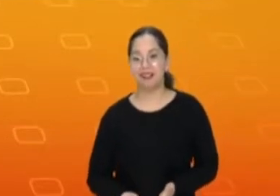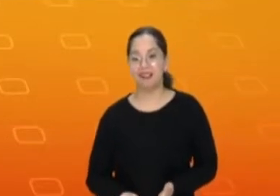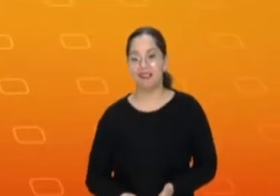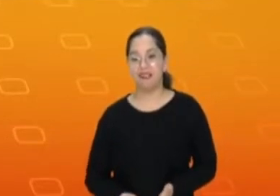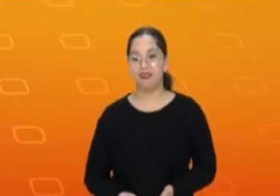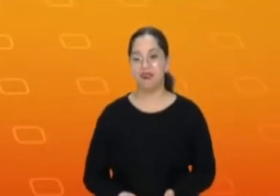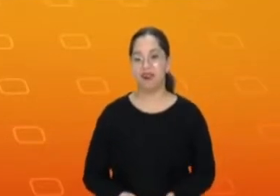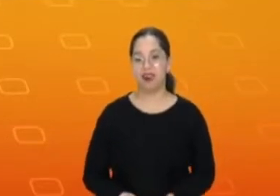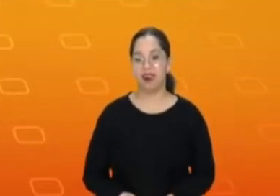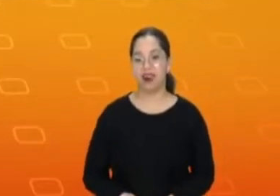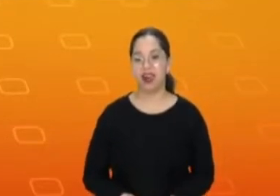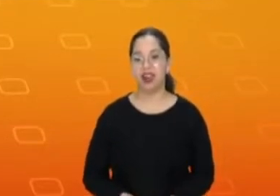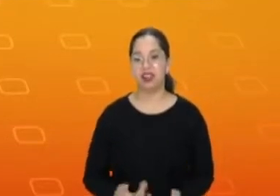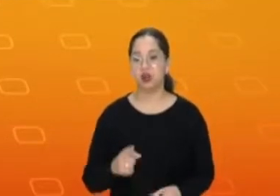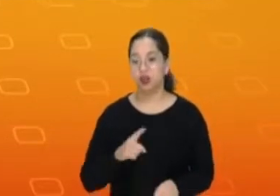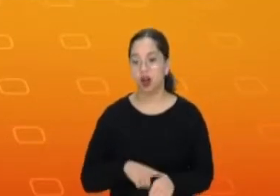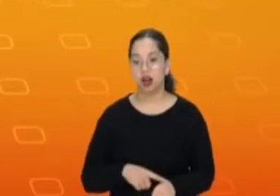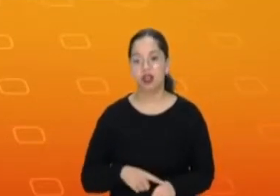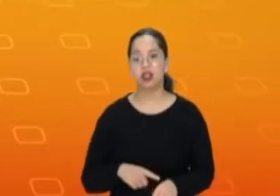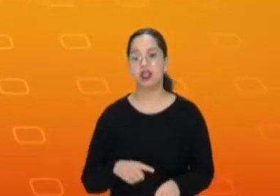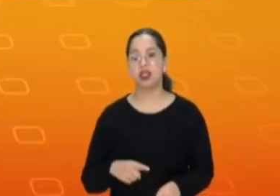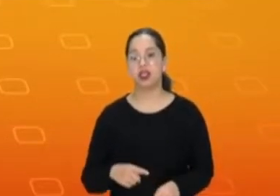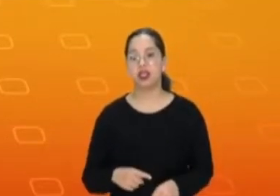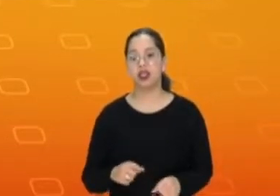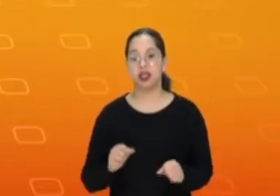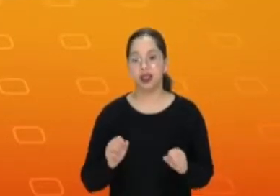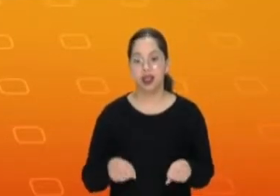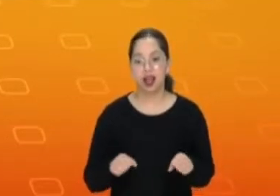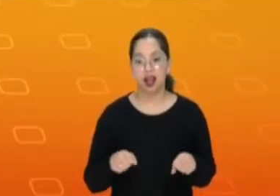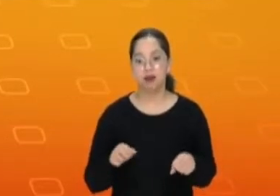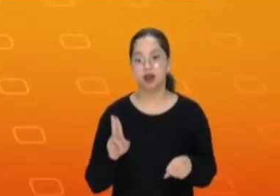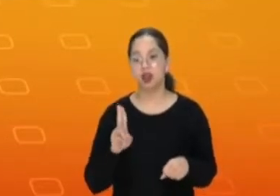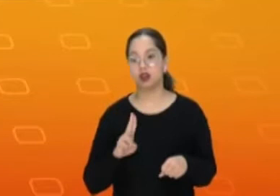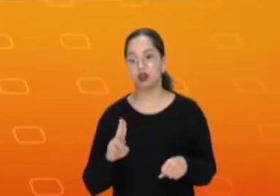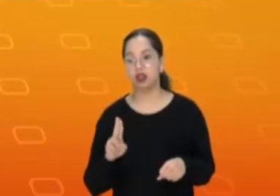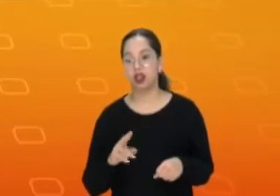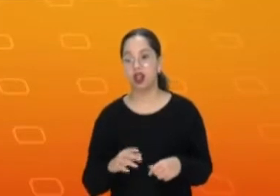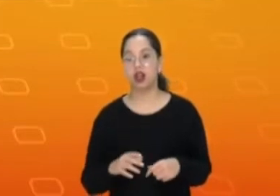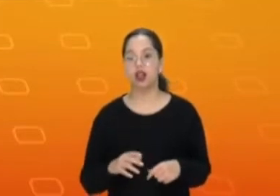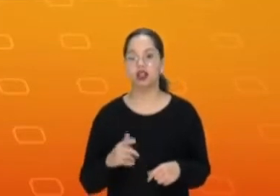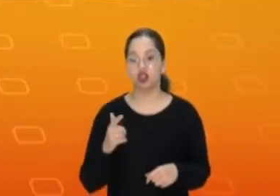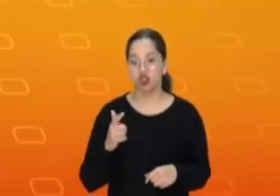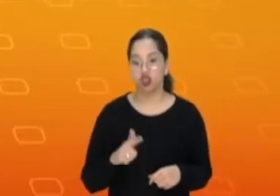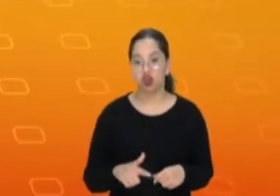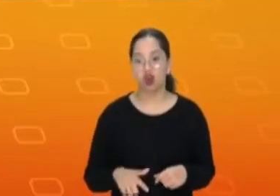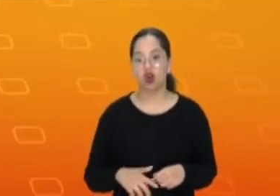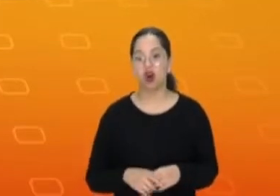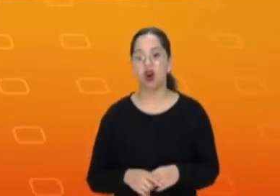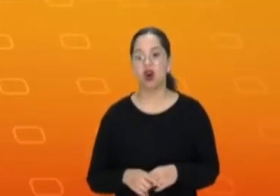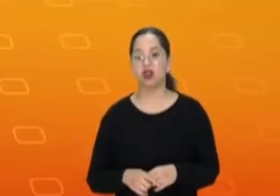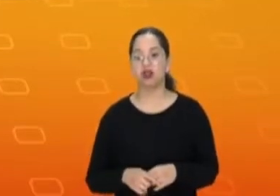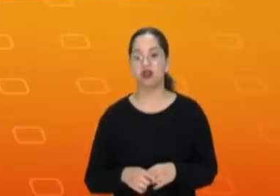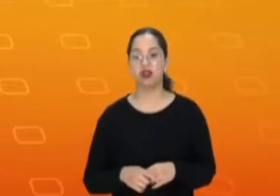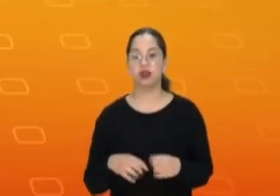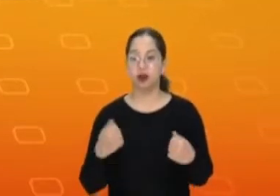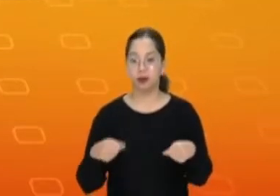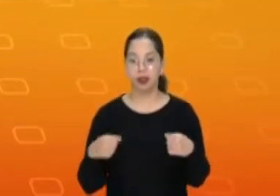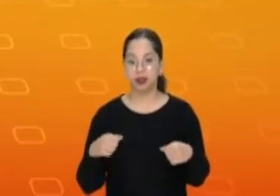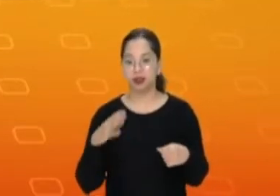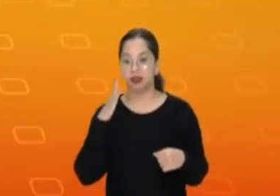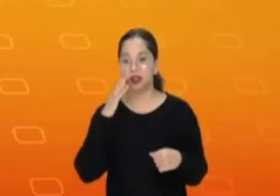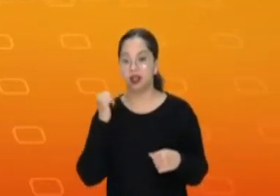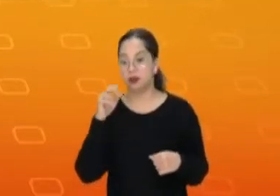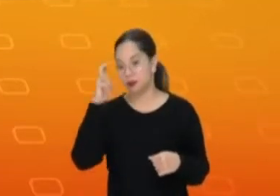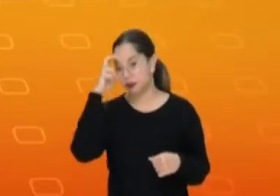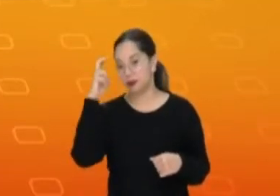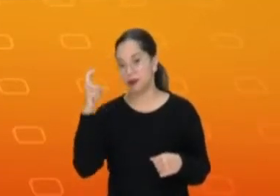ele morre e a taxa de reuso desse conteúdo. Então, a gente começa a entrar numa questão, talvez, de inteligência, de informação mesmo,